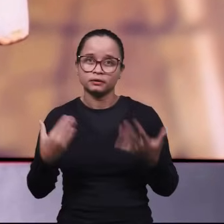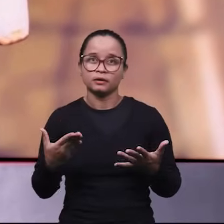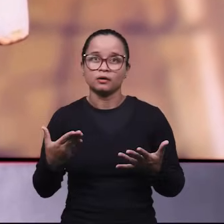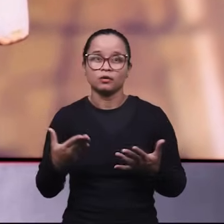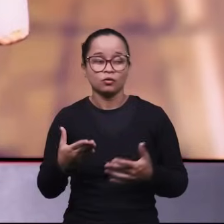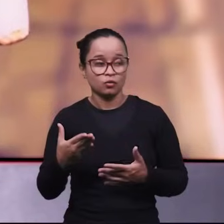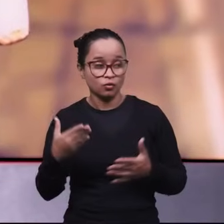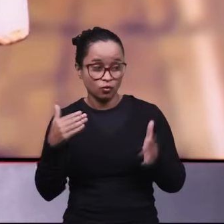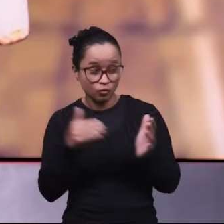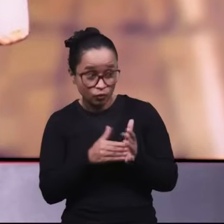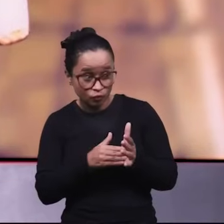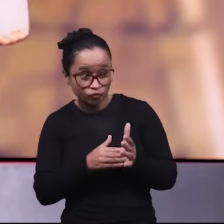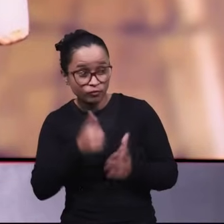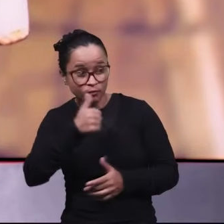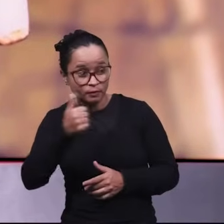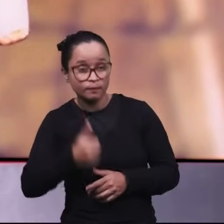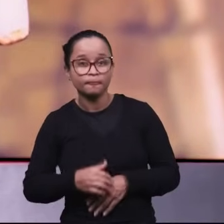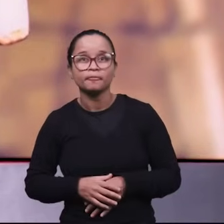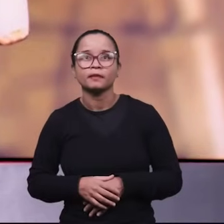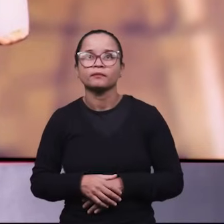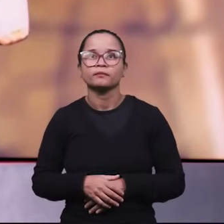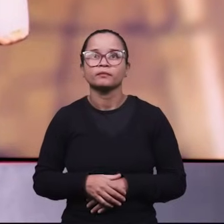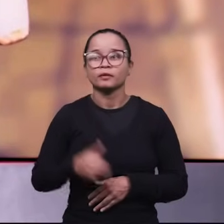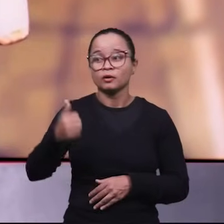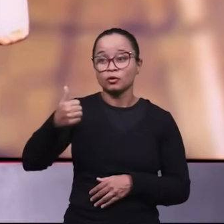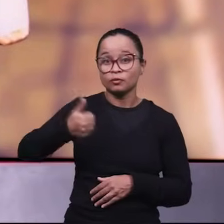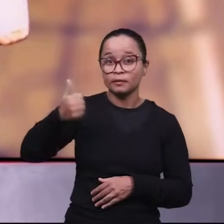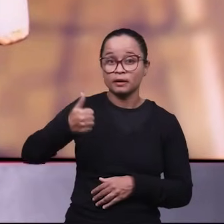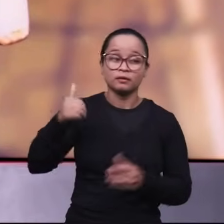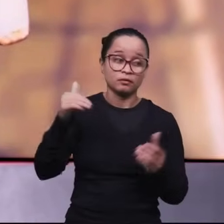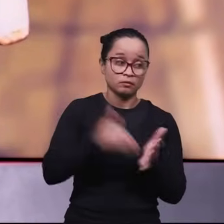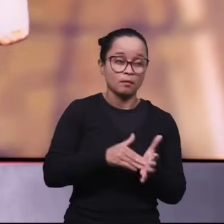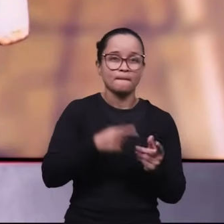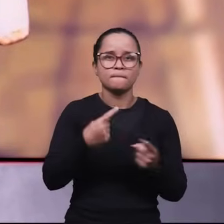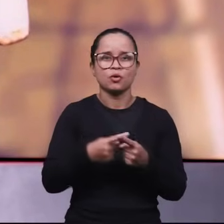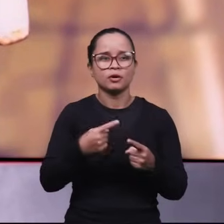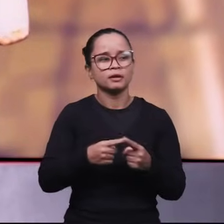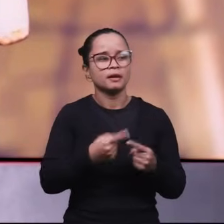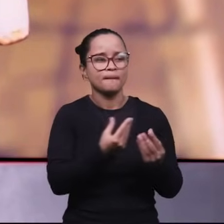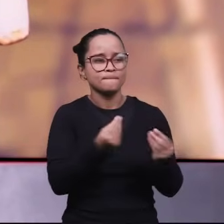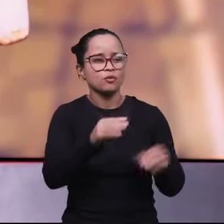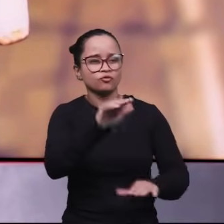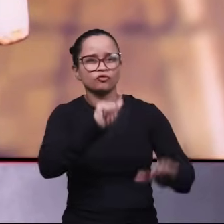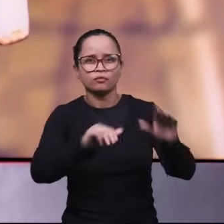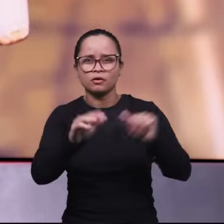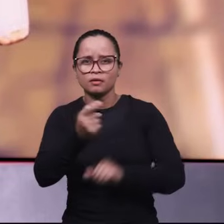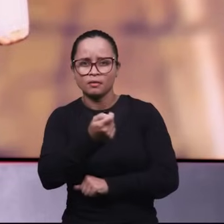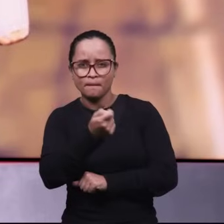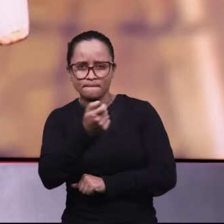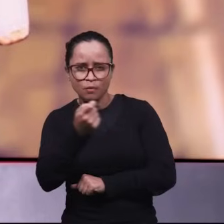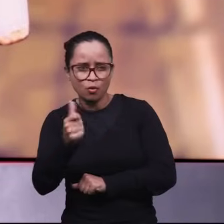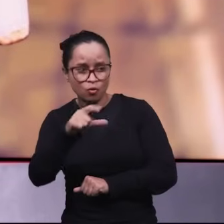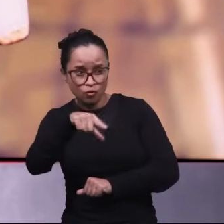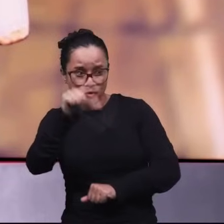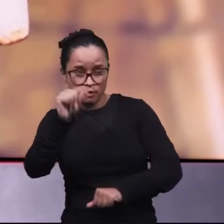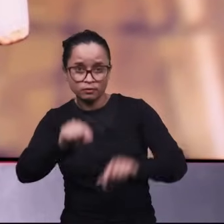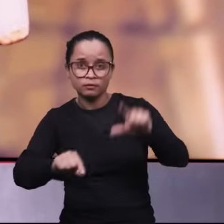serão primeiros e os primeiros serão últimos, porque muitos serão chamados, mas